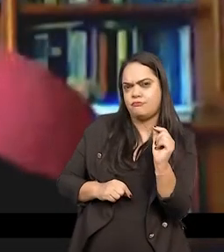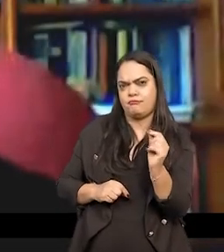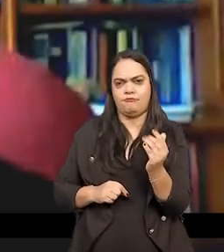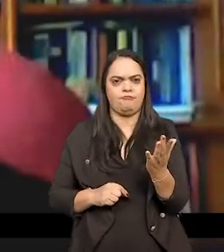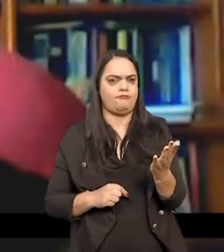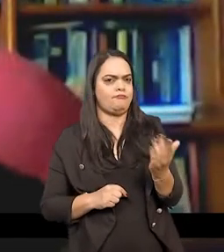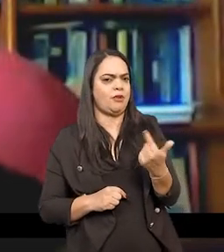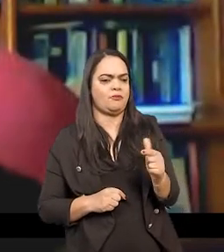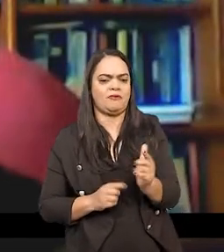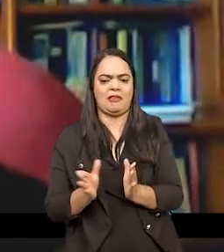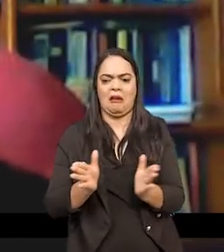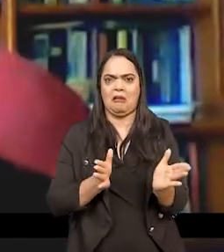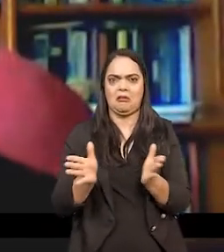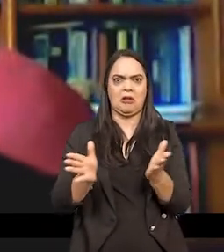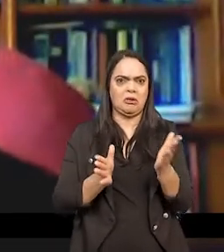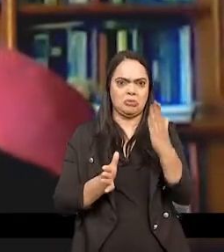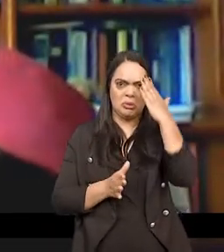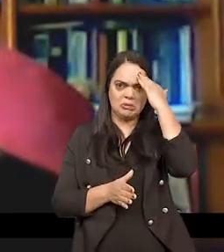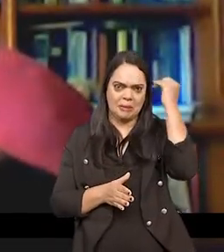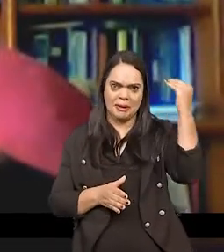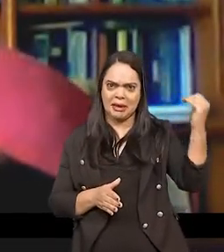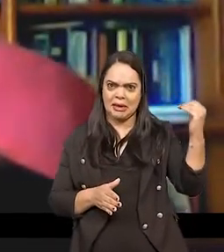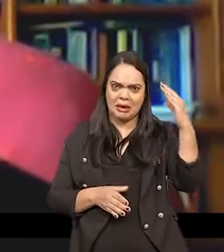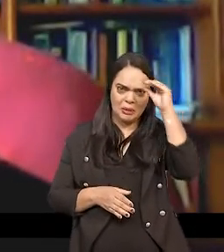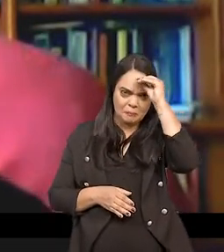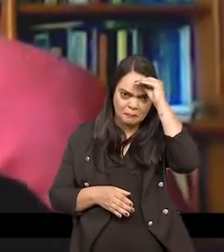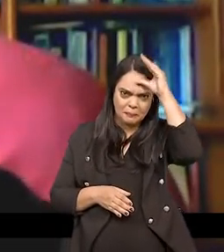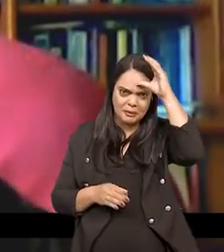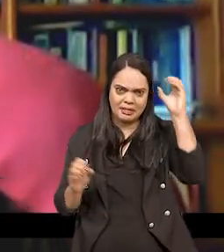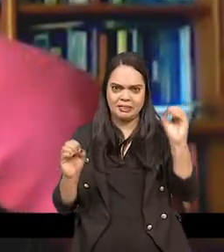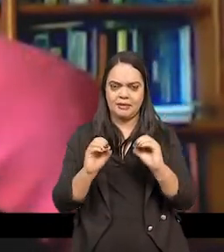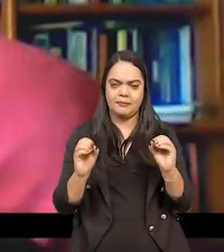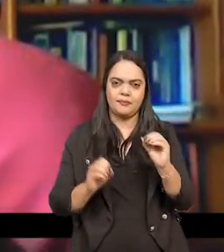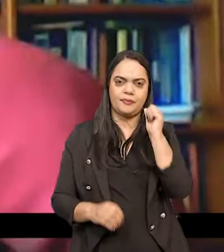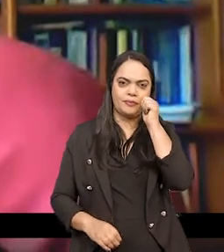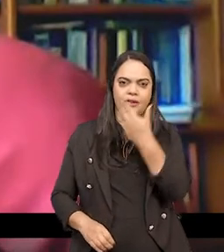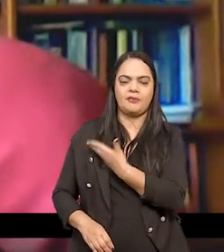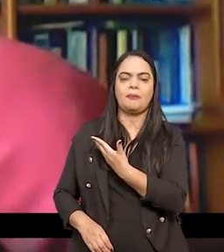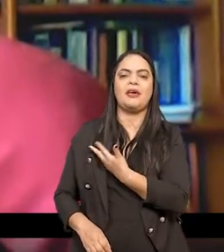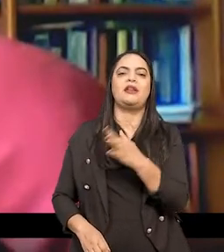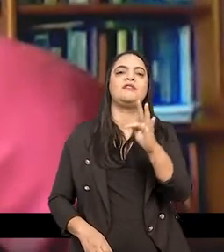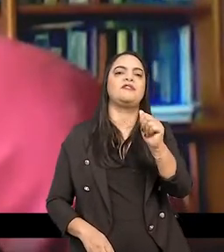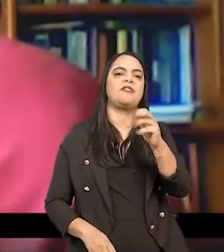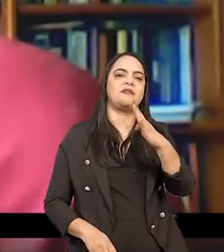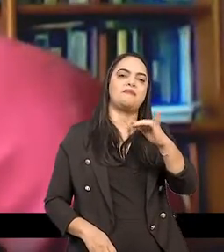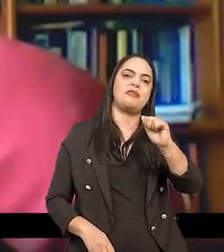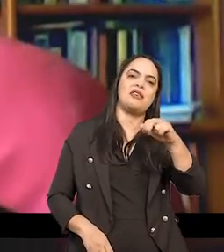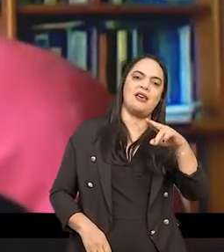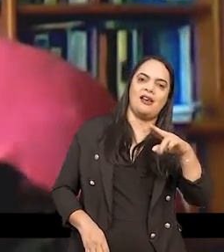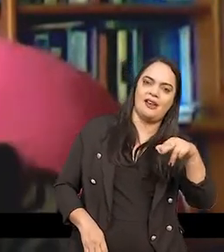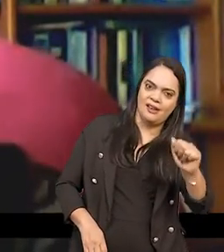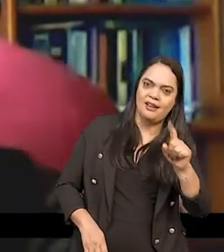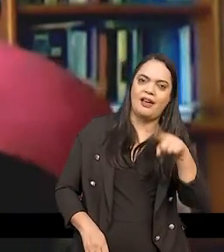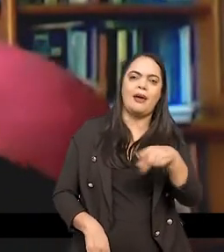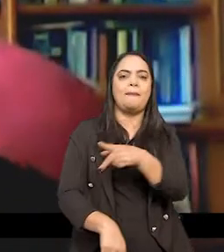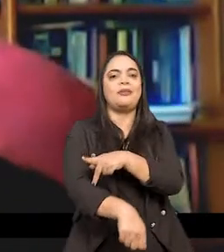saber, a nada. A colega, a Fabiana, que é da pedagogia, né? A Fabiana que trabalha com a história da